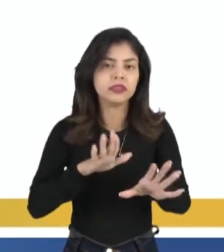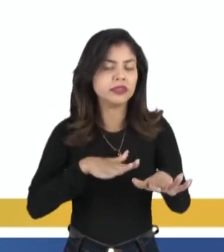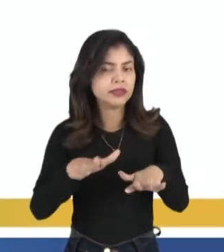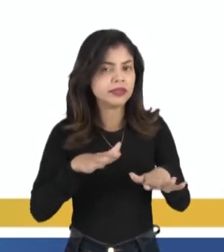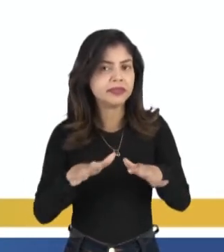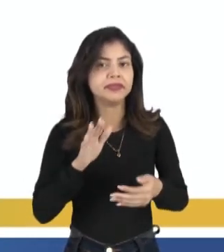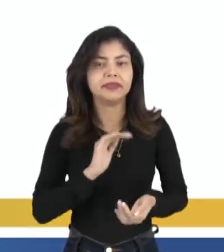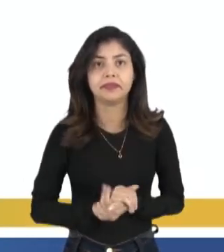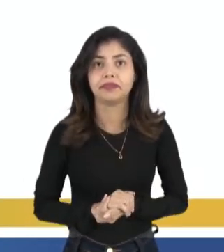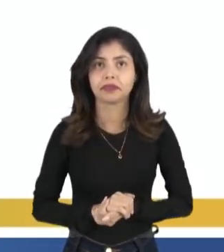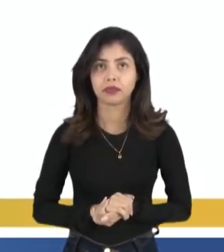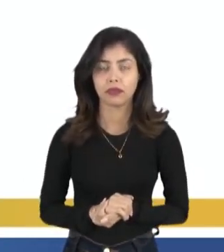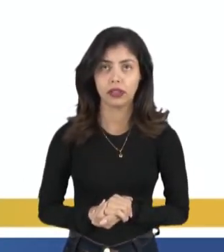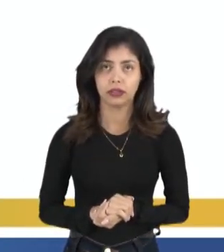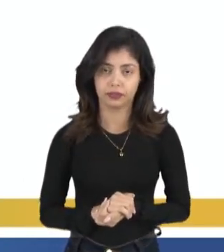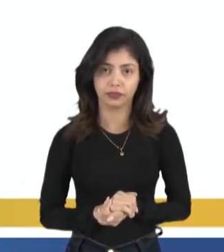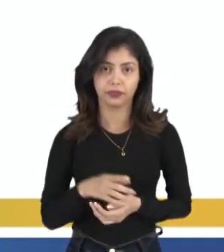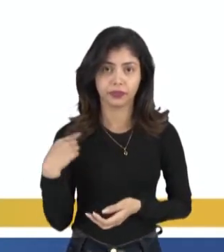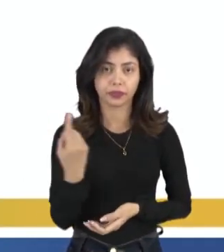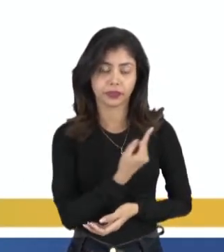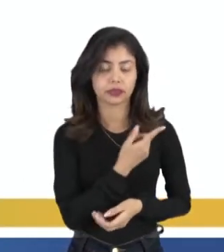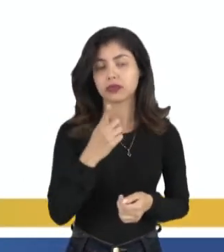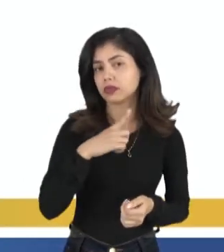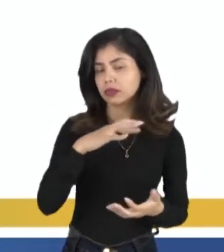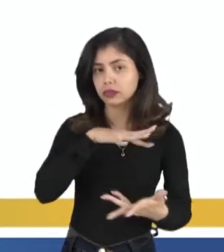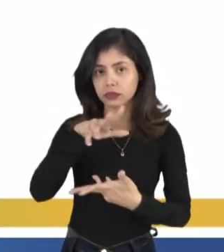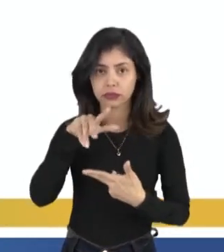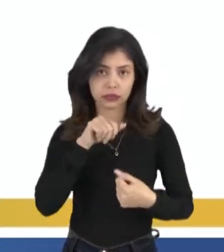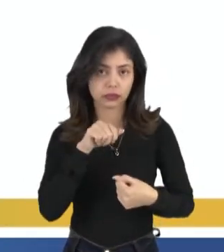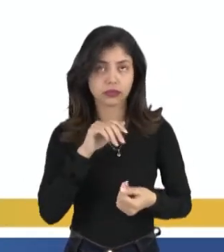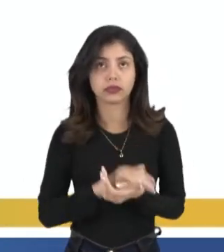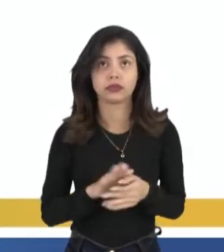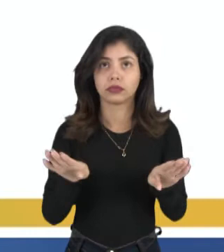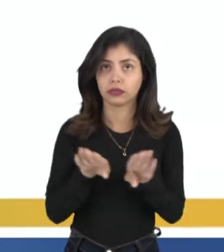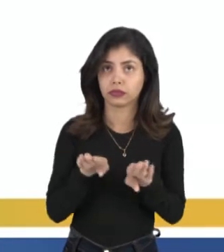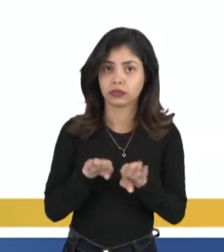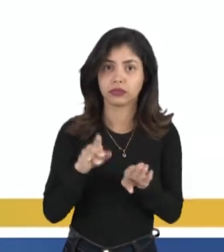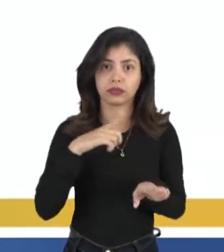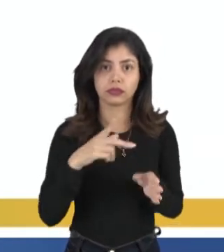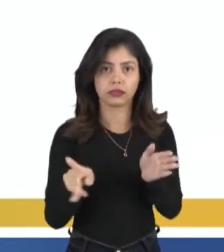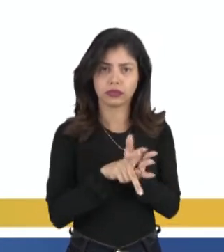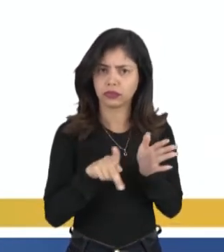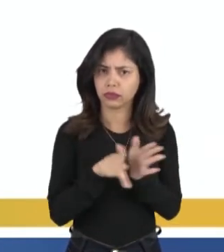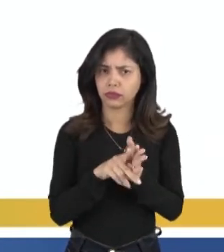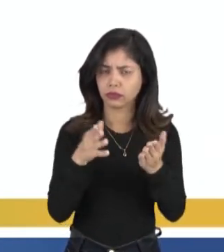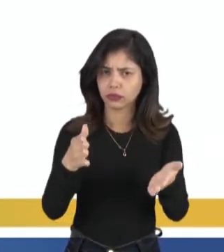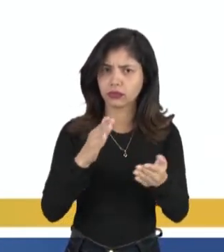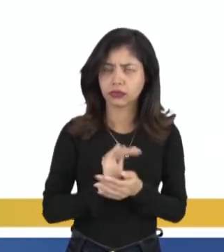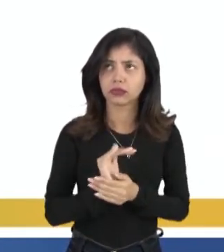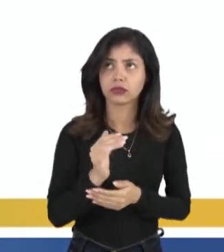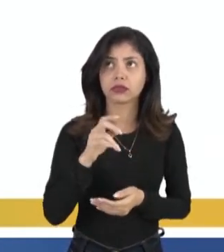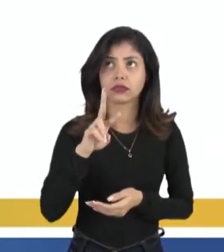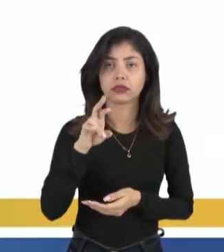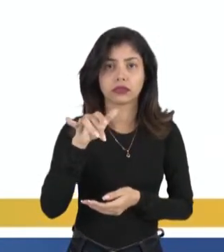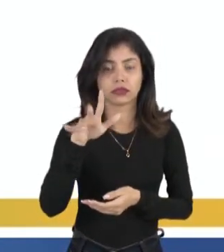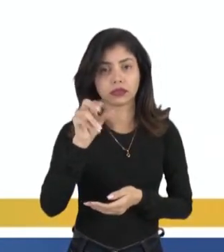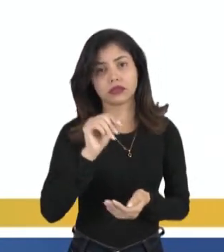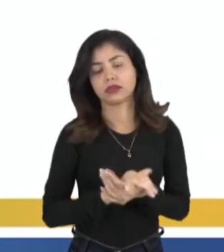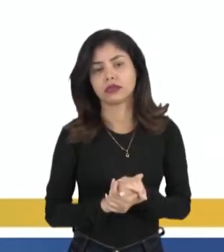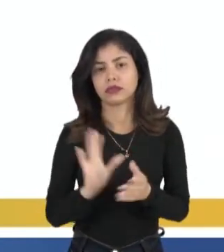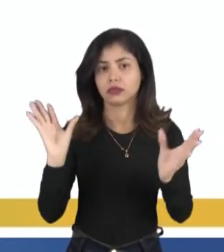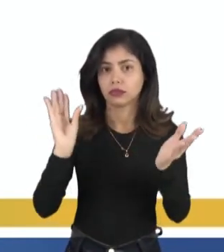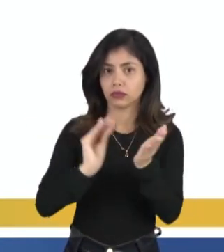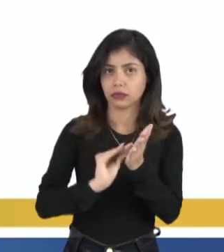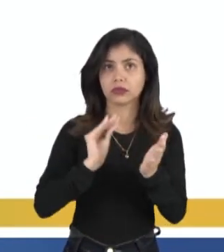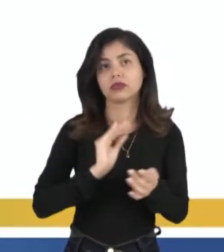se move junto com a galáxia. E nós temos a Terra, que também aqui tem uma posição relativamente